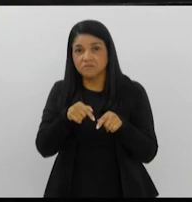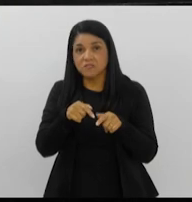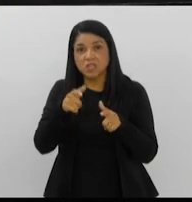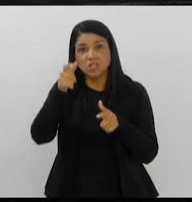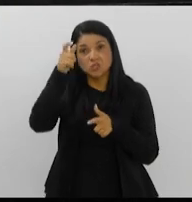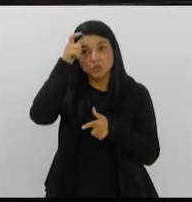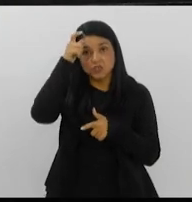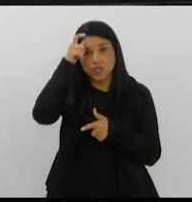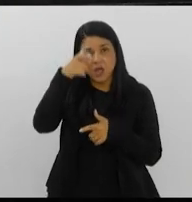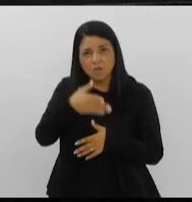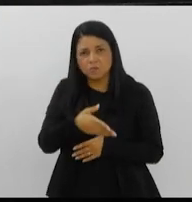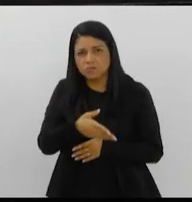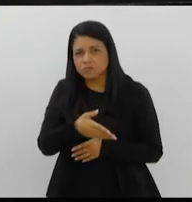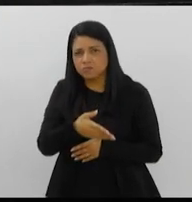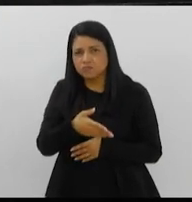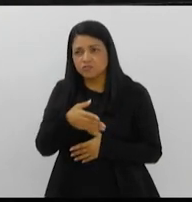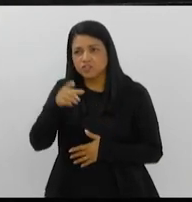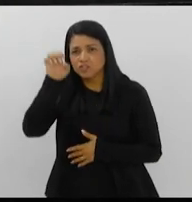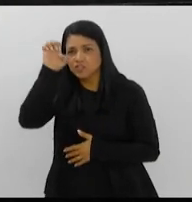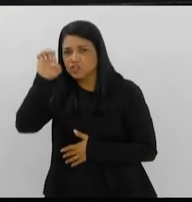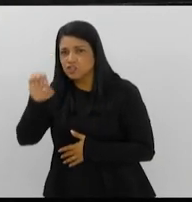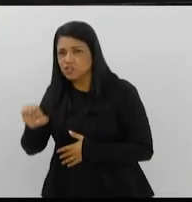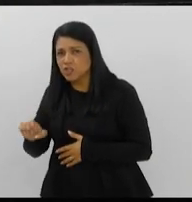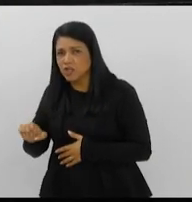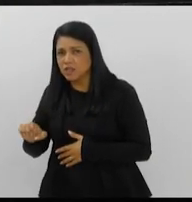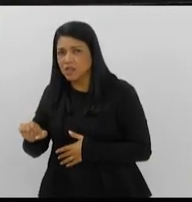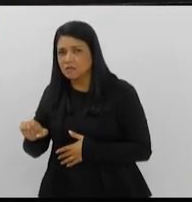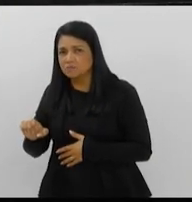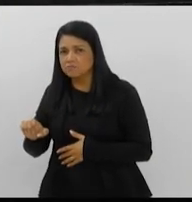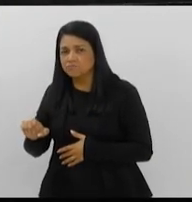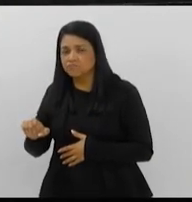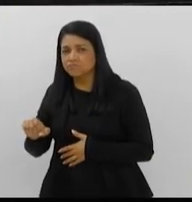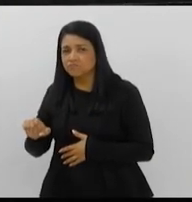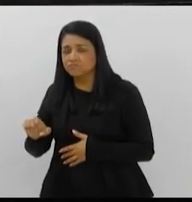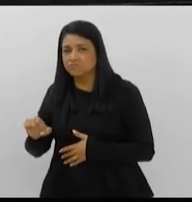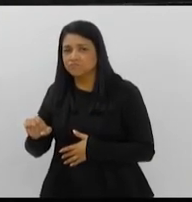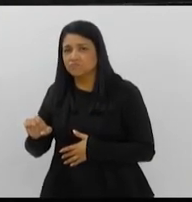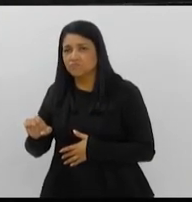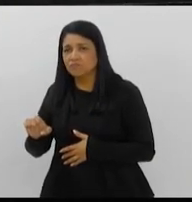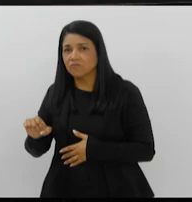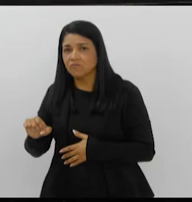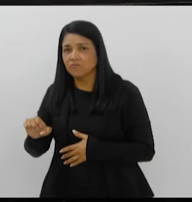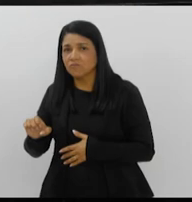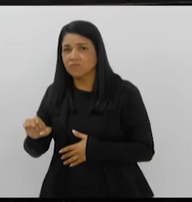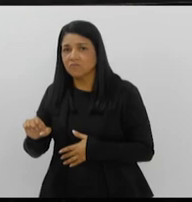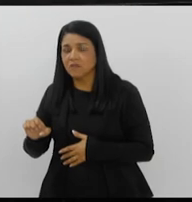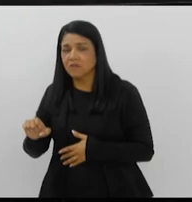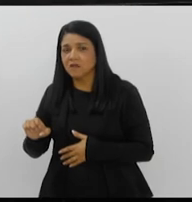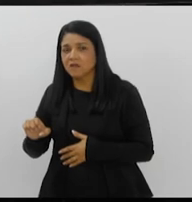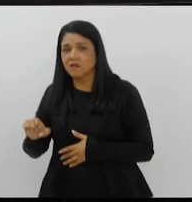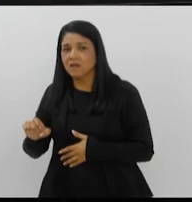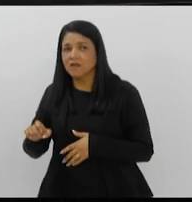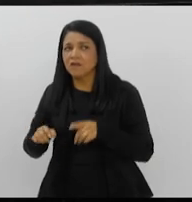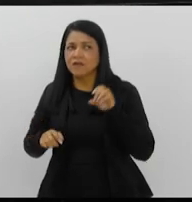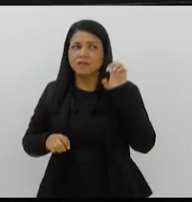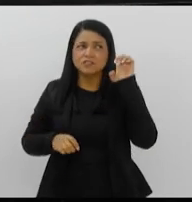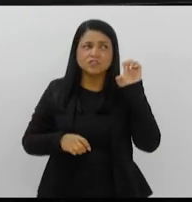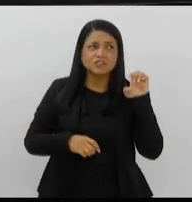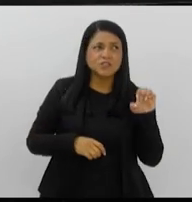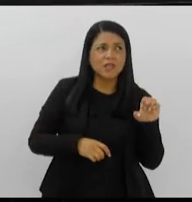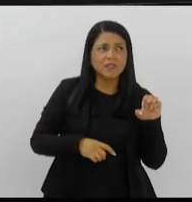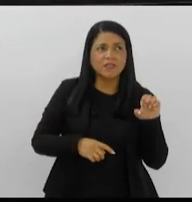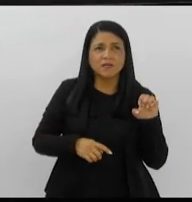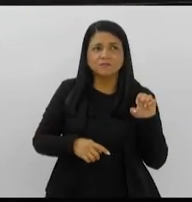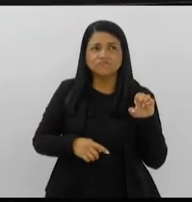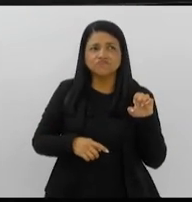diabo. E esquerda, eu não sei se está se referindo aos canhotos ou alguma